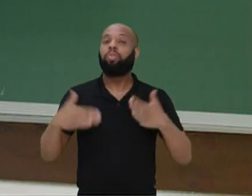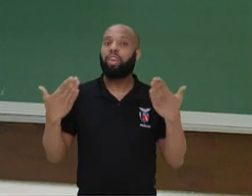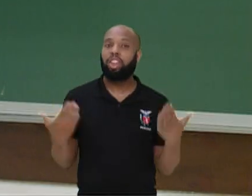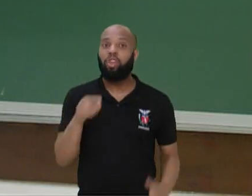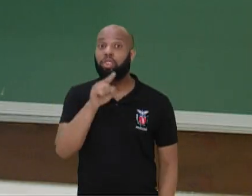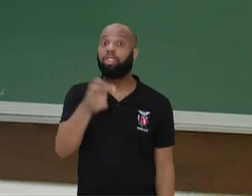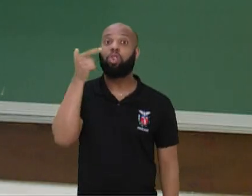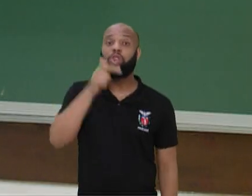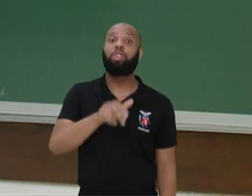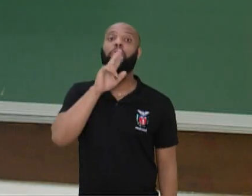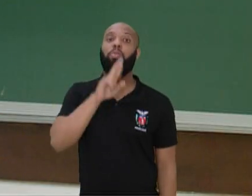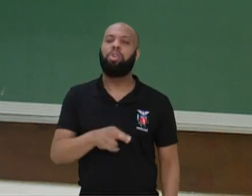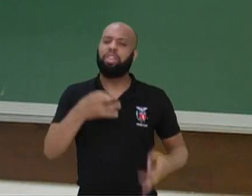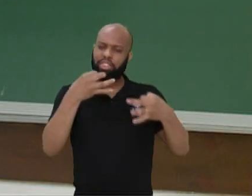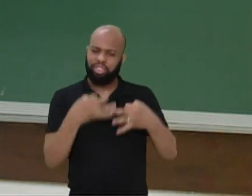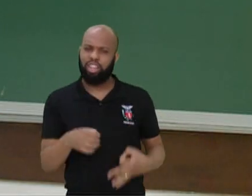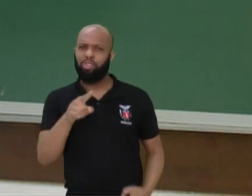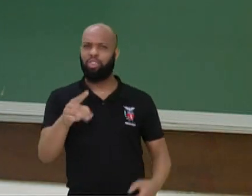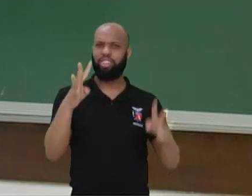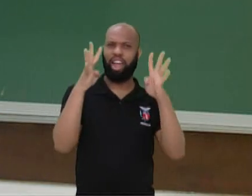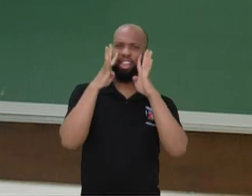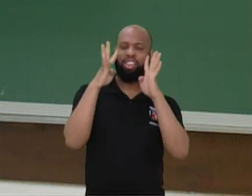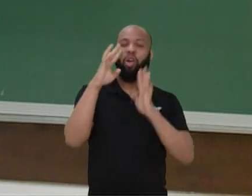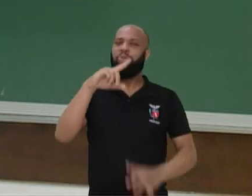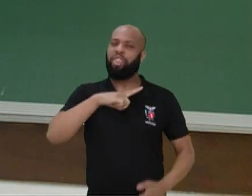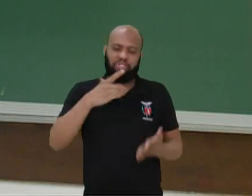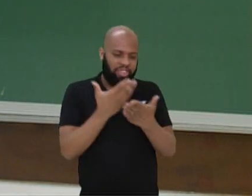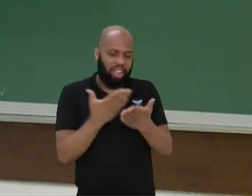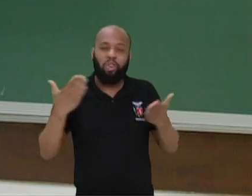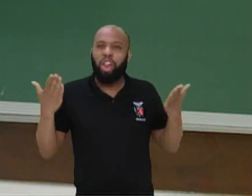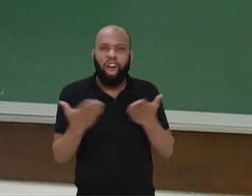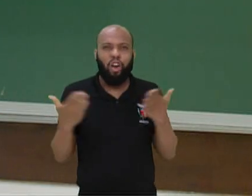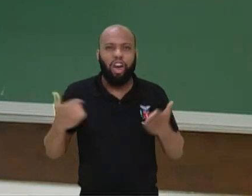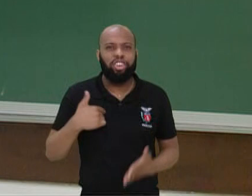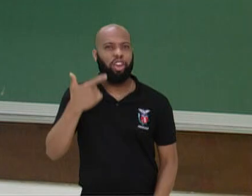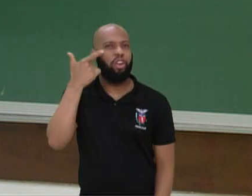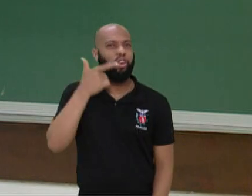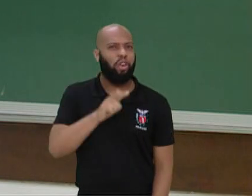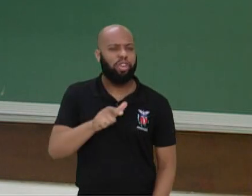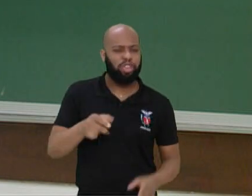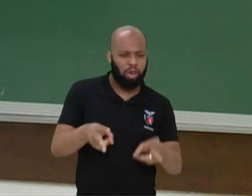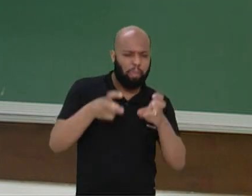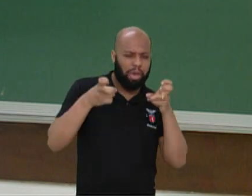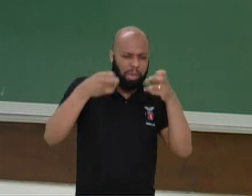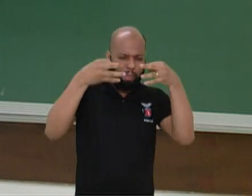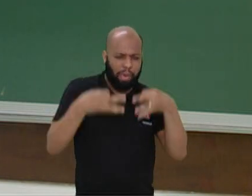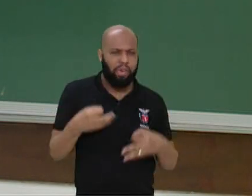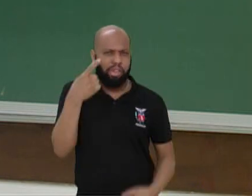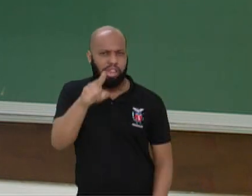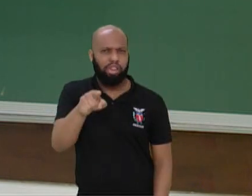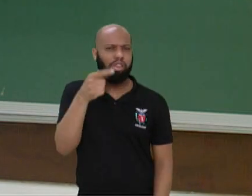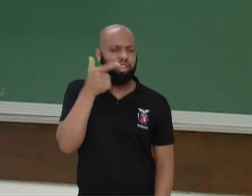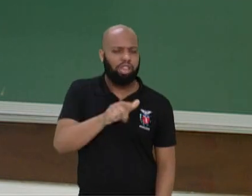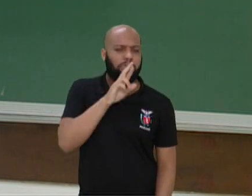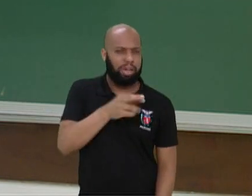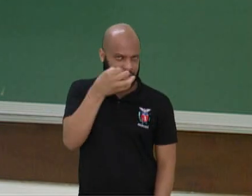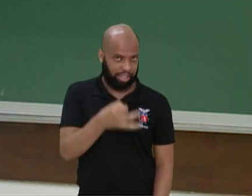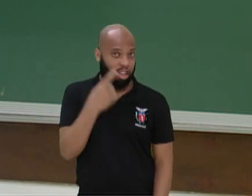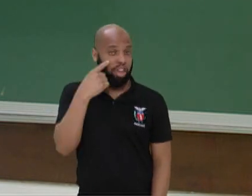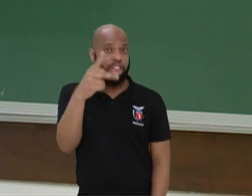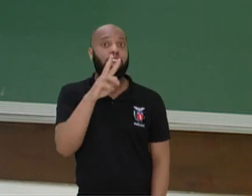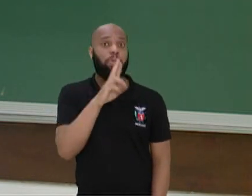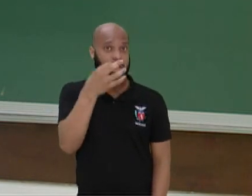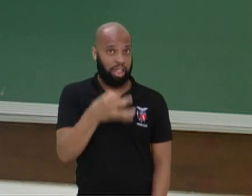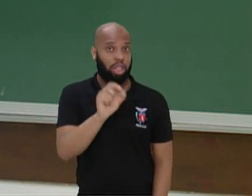Então, pessoal, como vocês prestaram bastante atenção nessa aula, eu tenho certeza que esse quiz foi muito fácil, né? Vamos ver quais são as